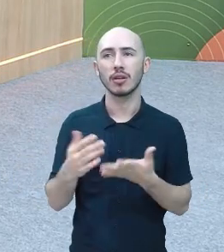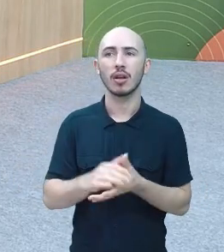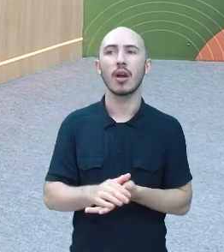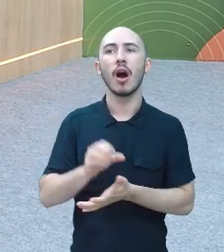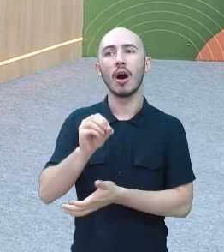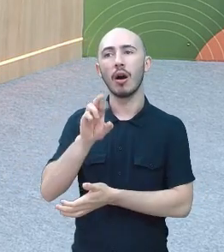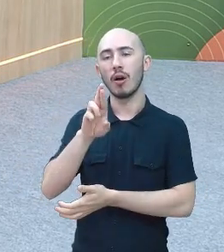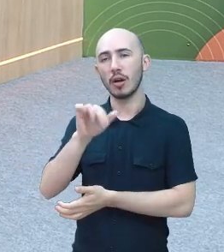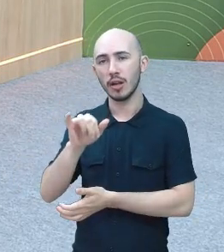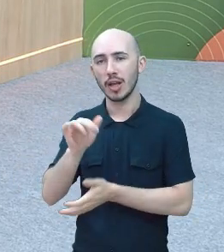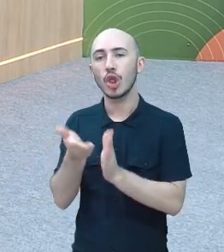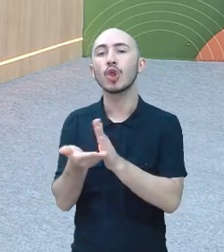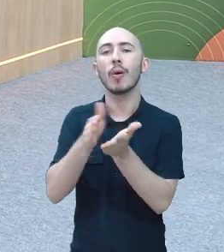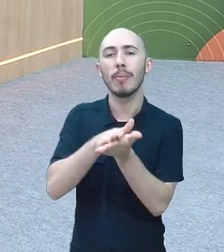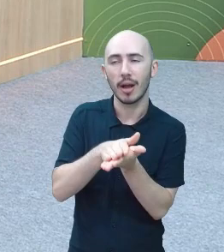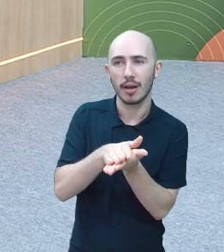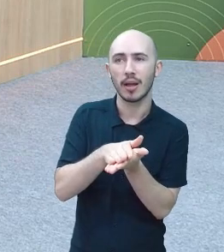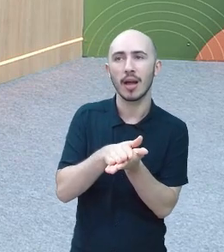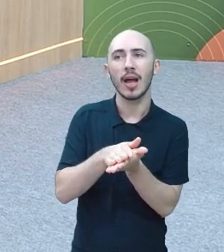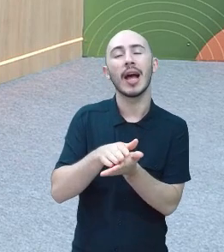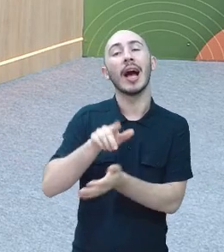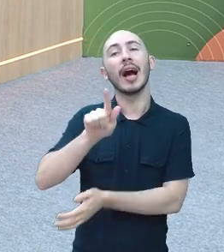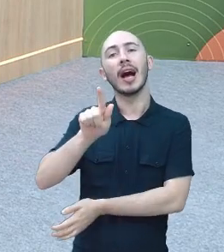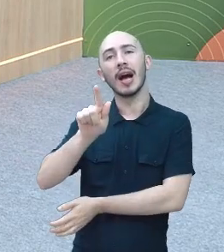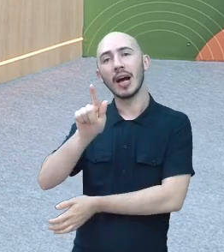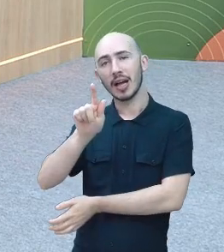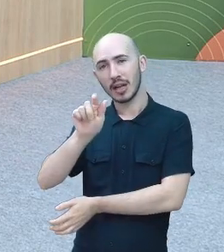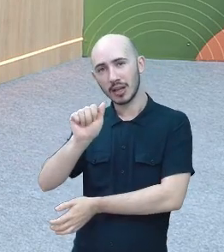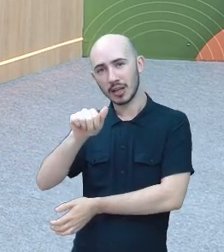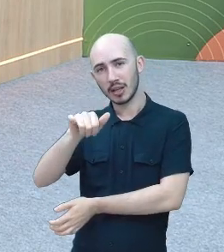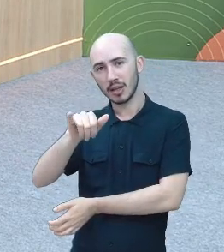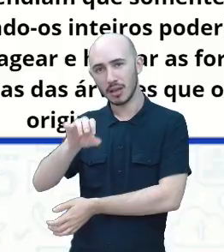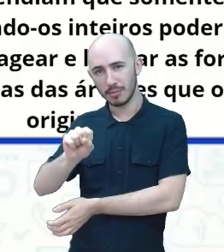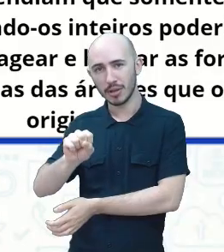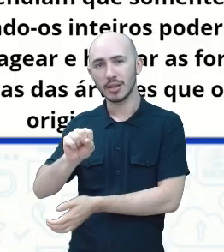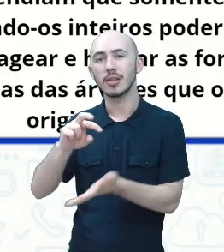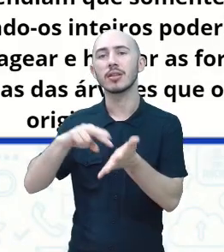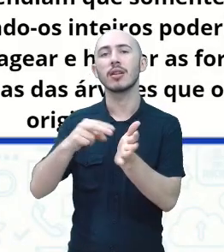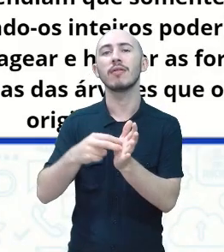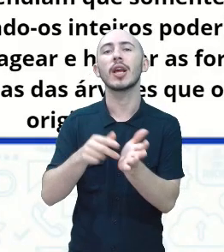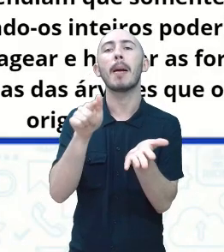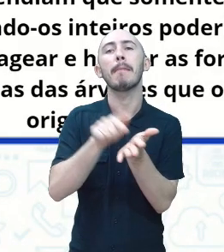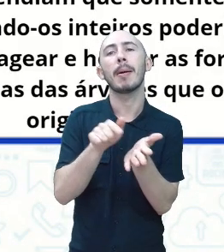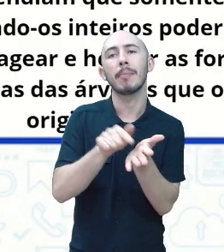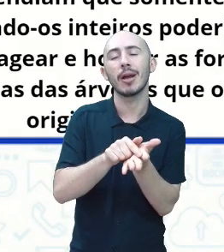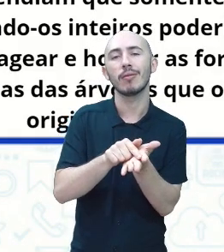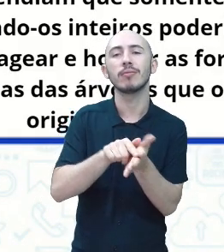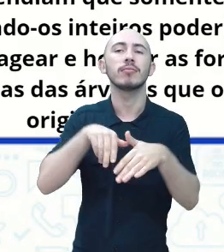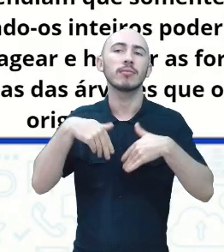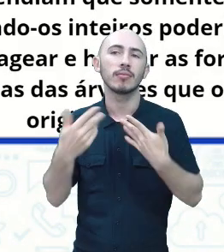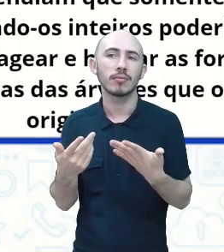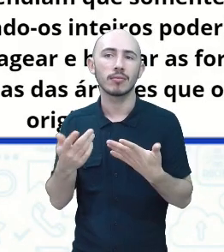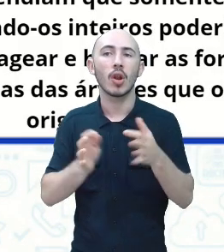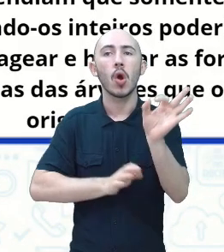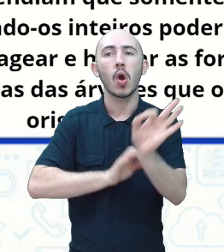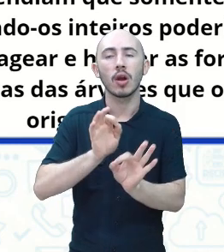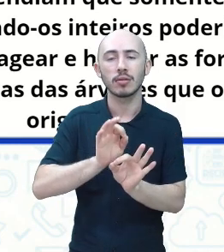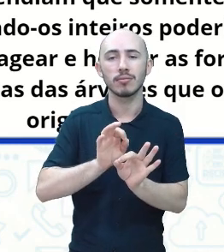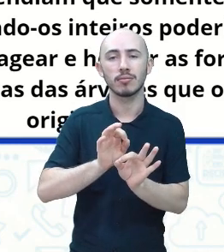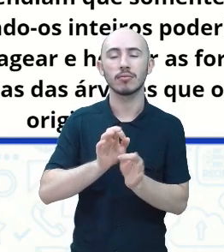significa papel. Então, origami são essas pequenas esculturazinhas de papel que a gente vai montando. No